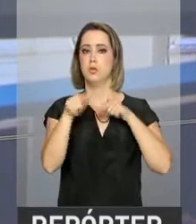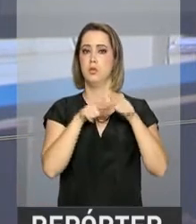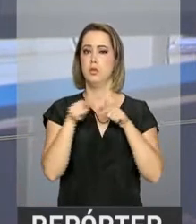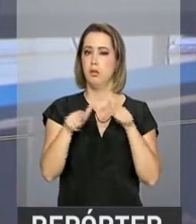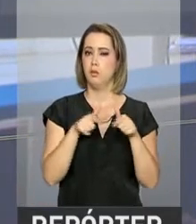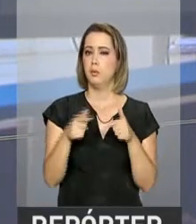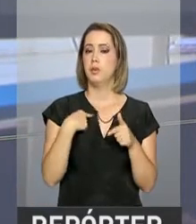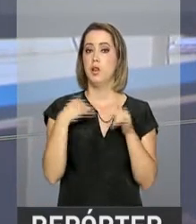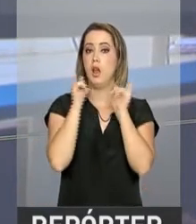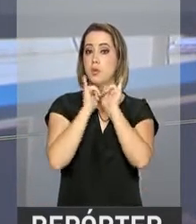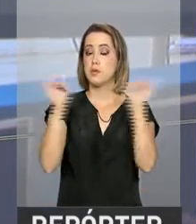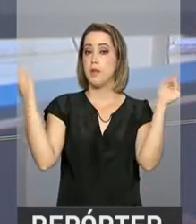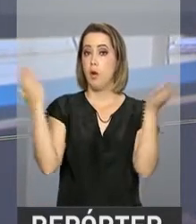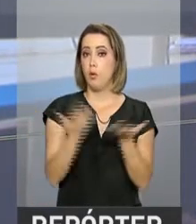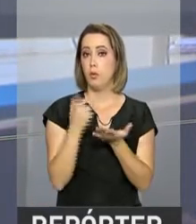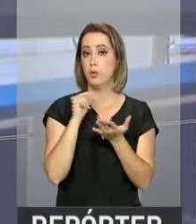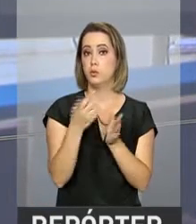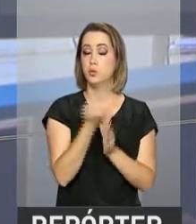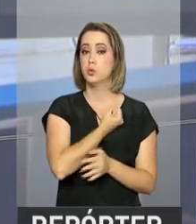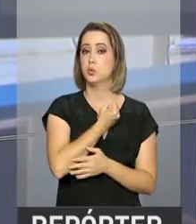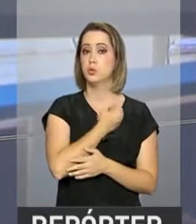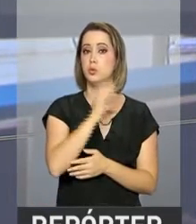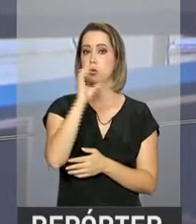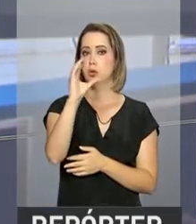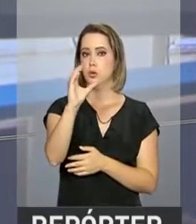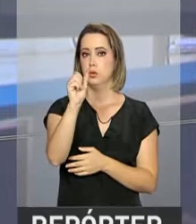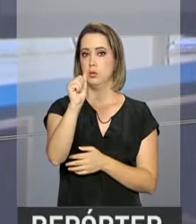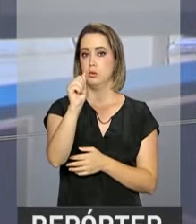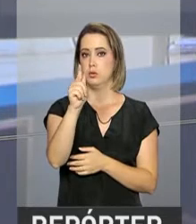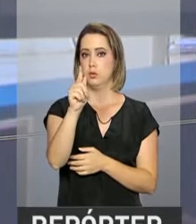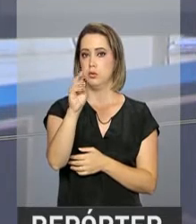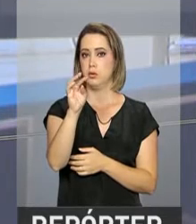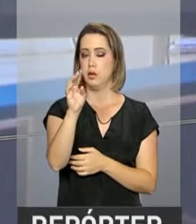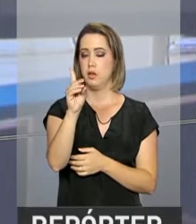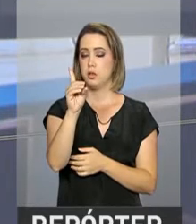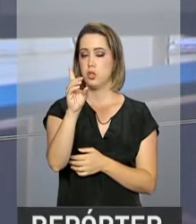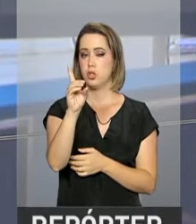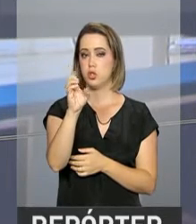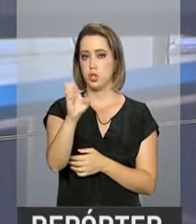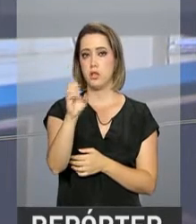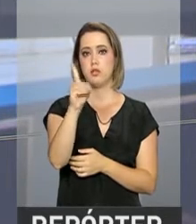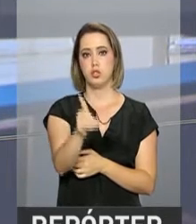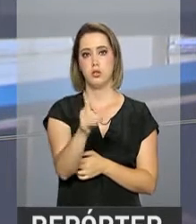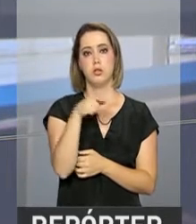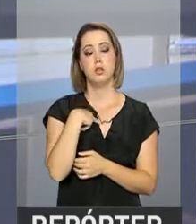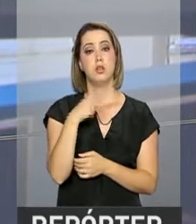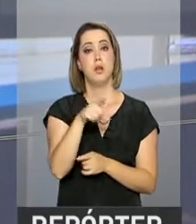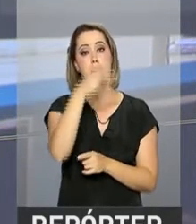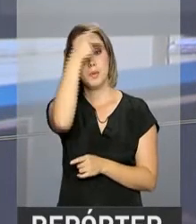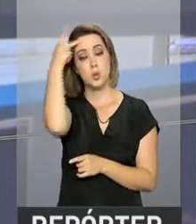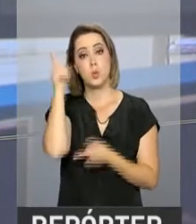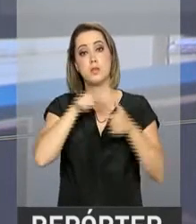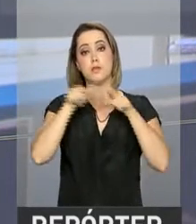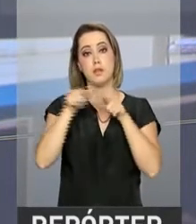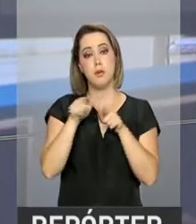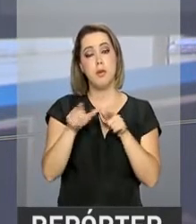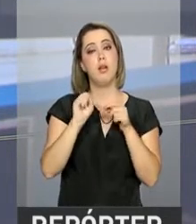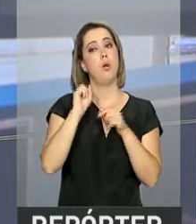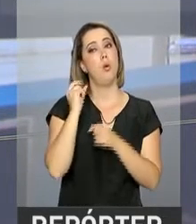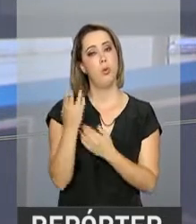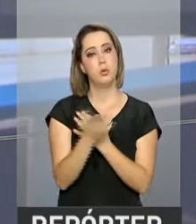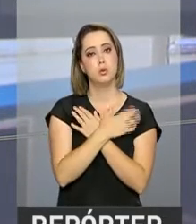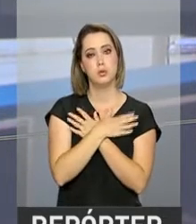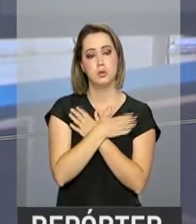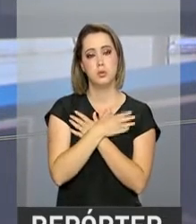vão anunciar ainda hoje os dados do caged o cadastro geral de empregados e desempregados a cerimônia será transmitida ao vivo